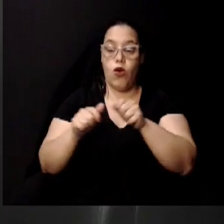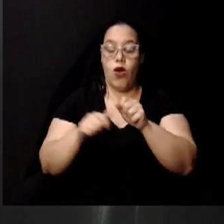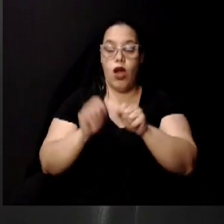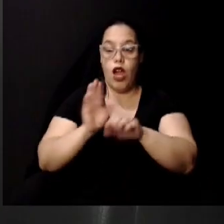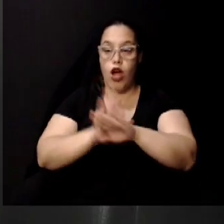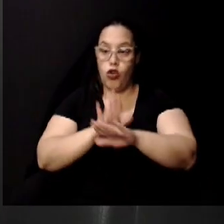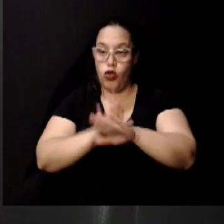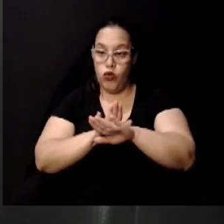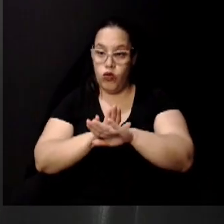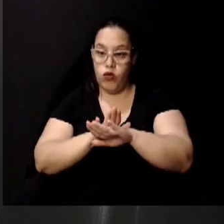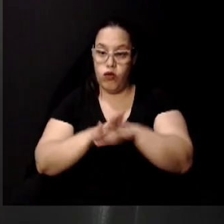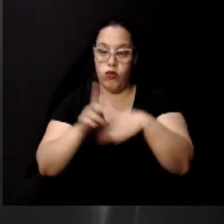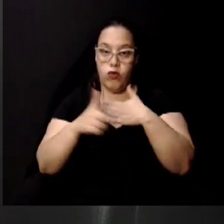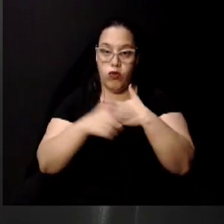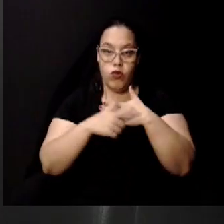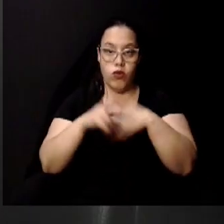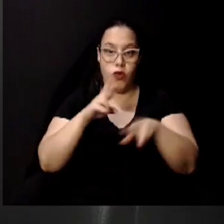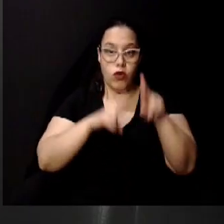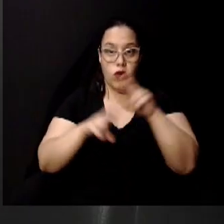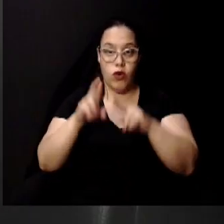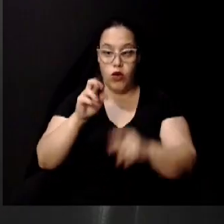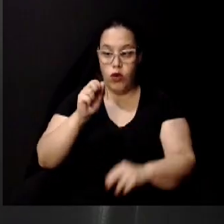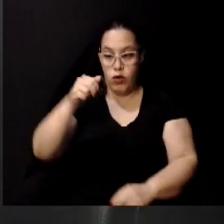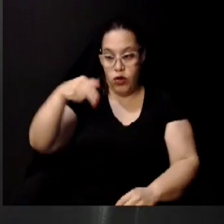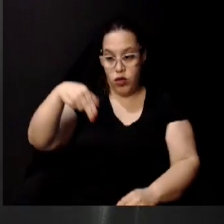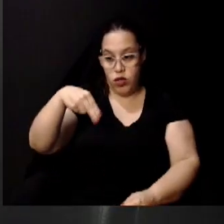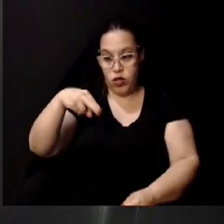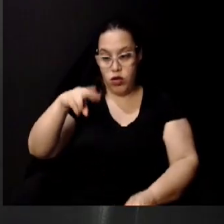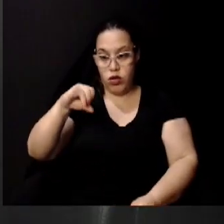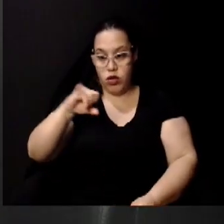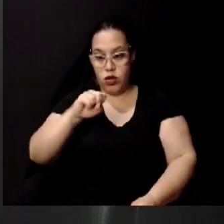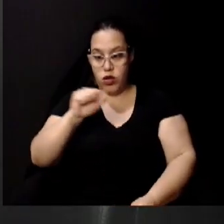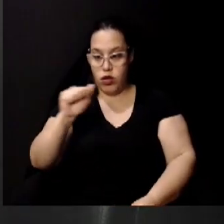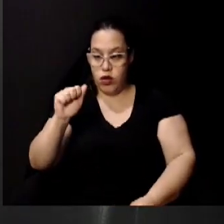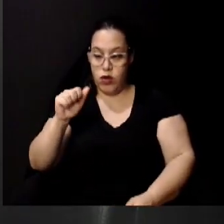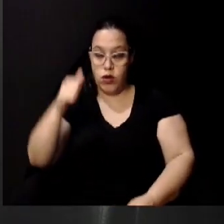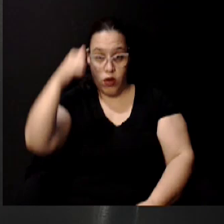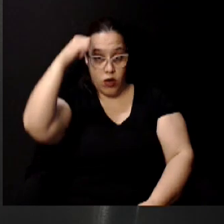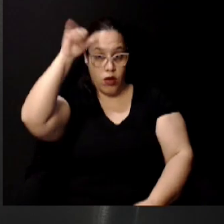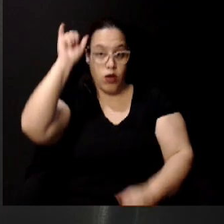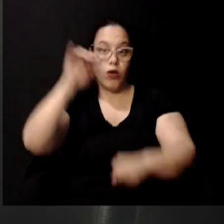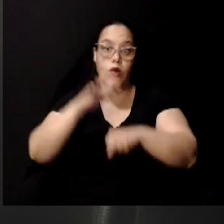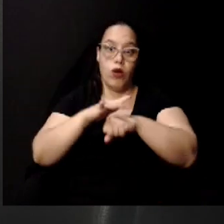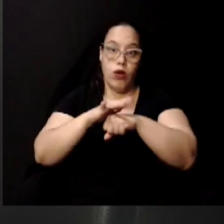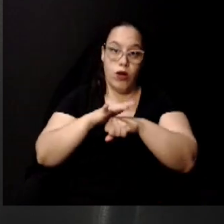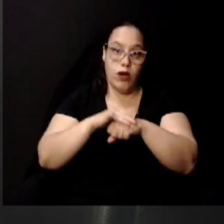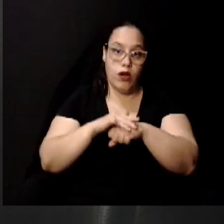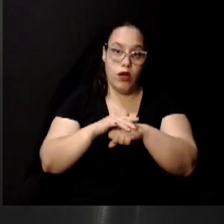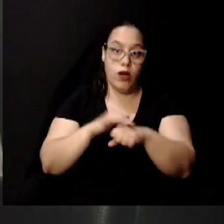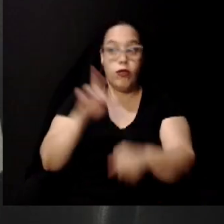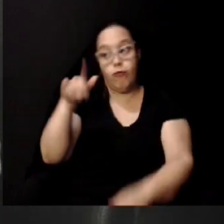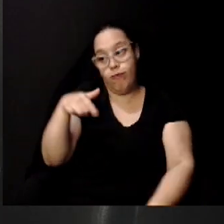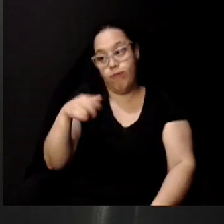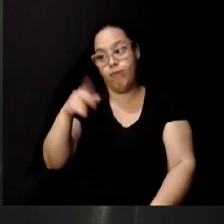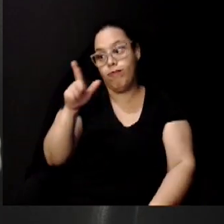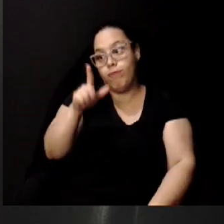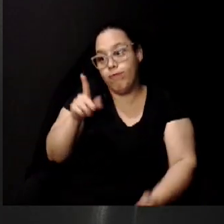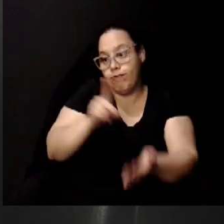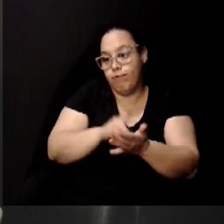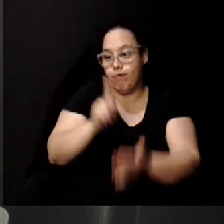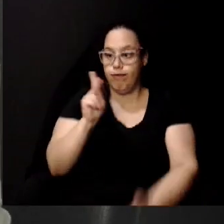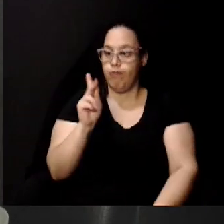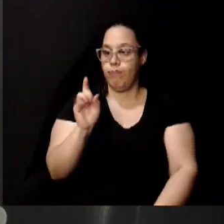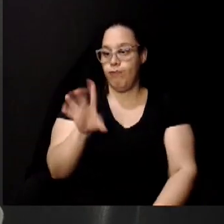fazer vigilância sanitária. Então, nós precisamos prevenir que o trabalhador adoeça. Essa é a lógica, né? Não só ficar lidando